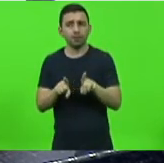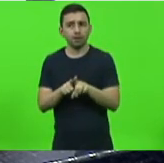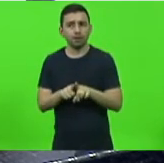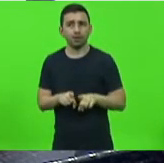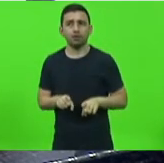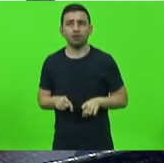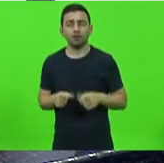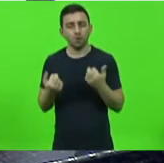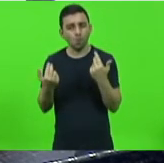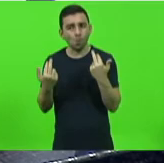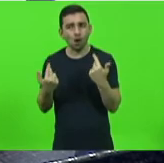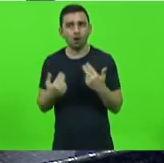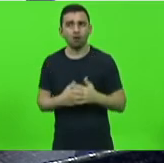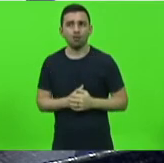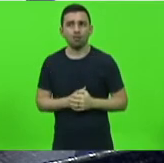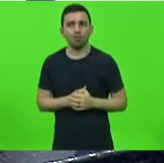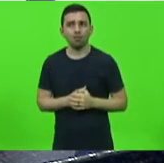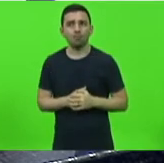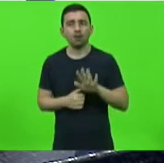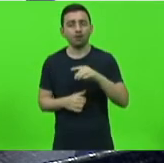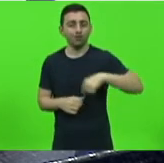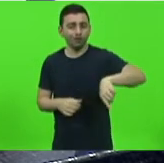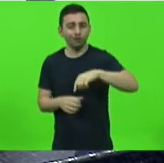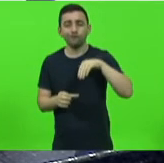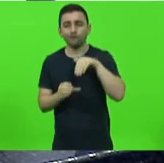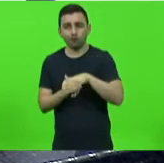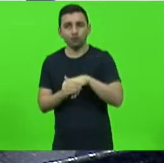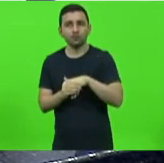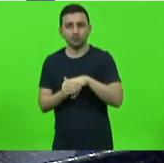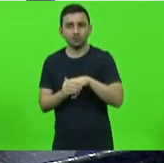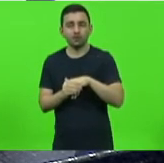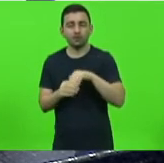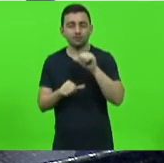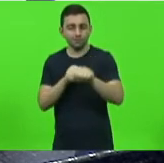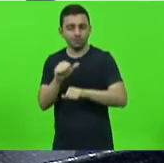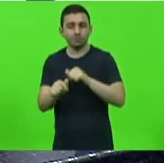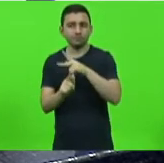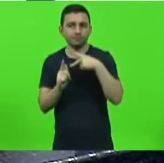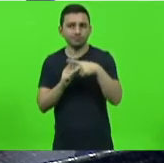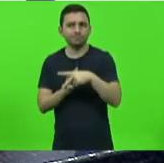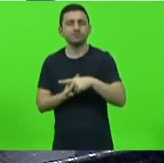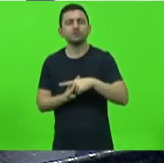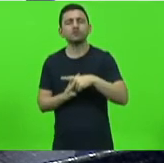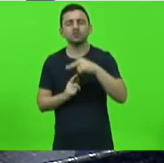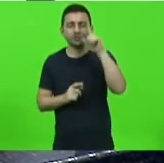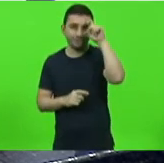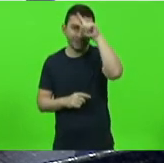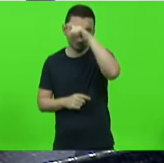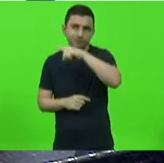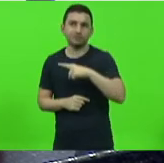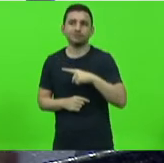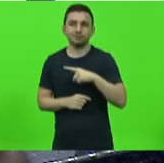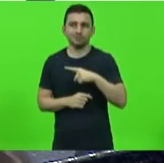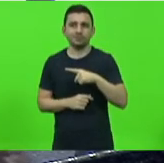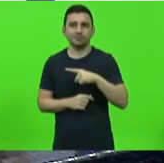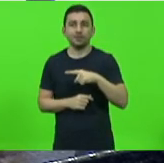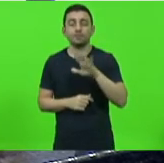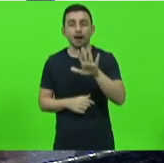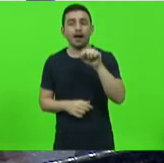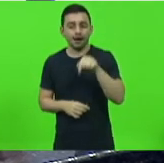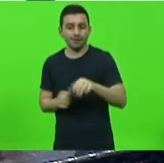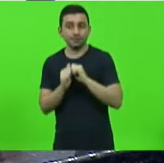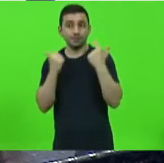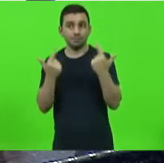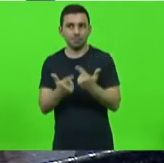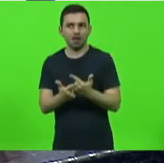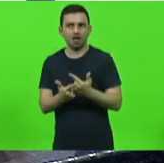eles também queriam. E nós tivemos que votar a reforma da Previdência. Doeu para alguns votar, foi difícil. Mas só quero dizer que esse parlamento está